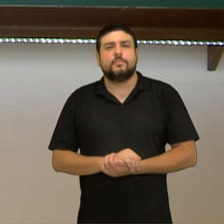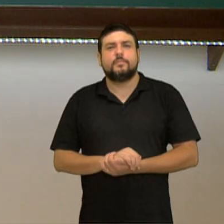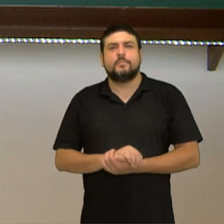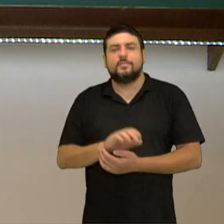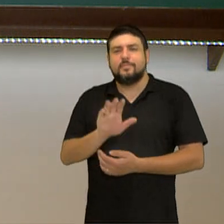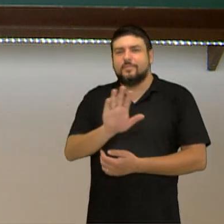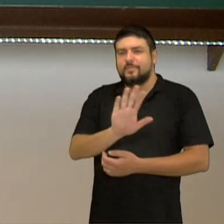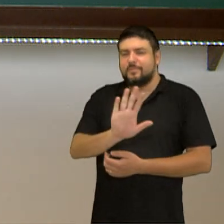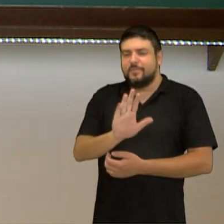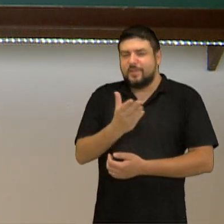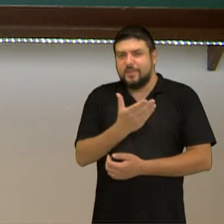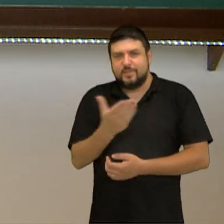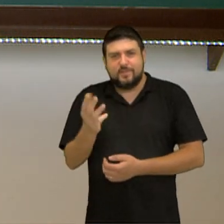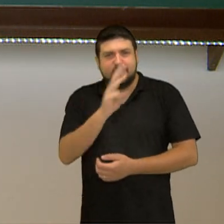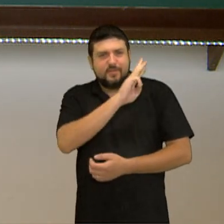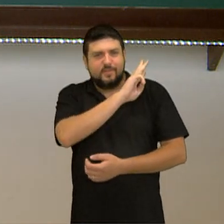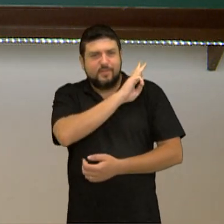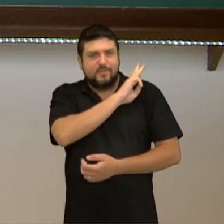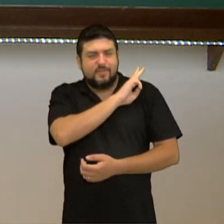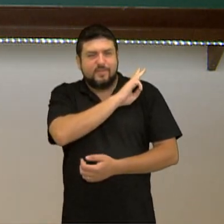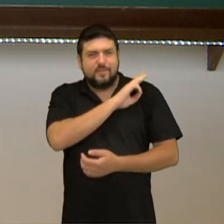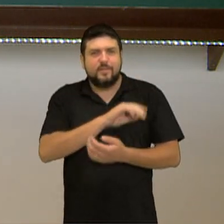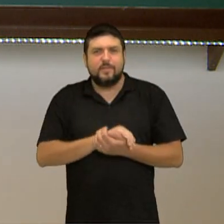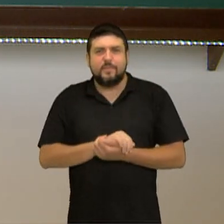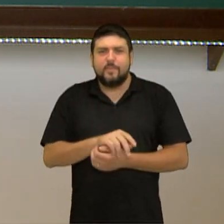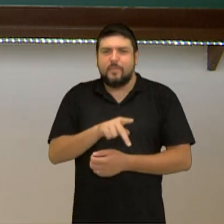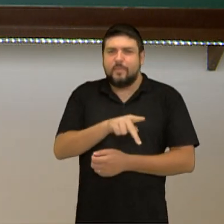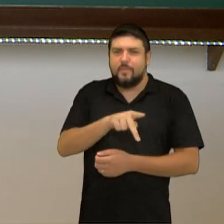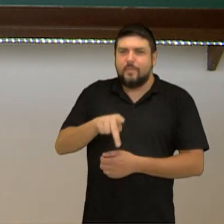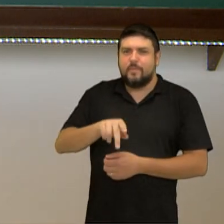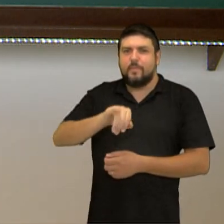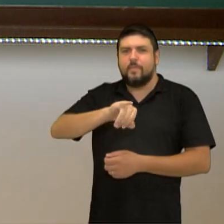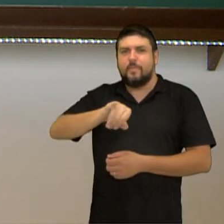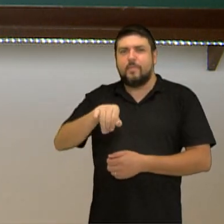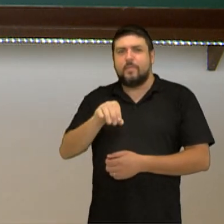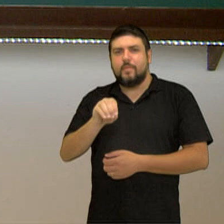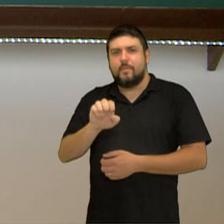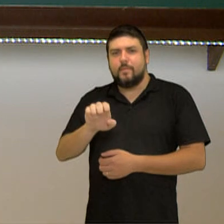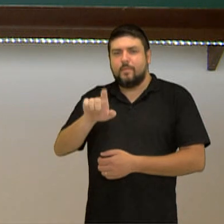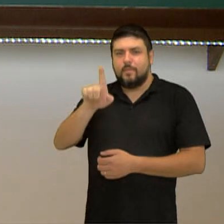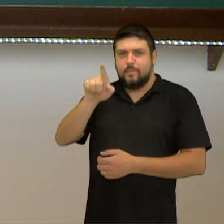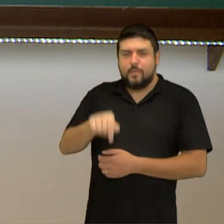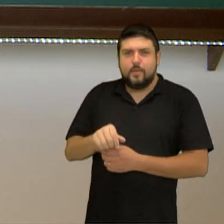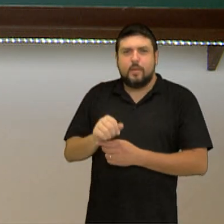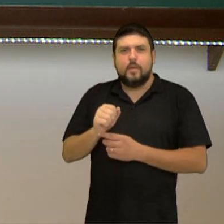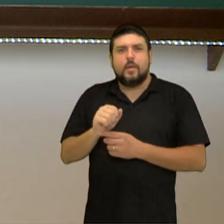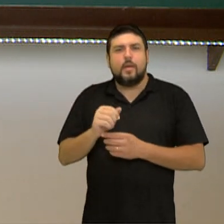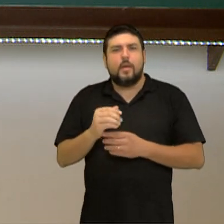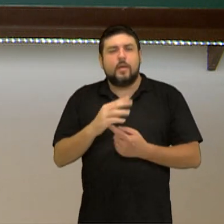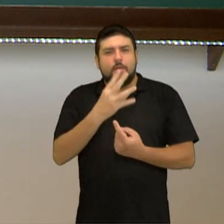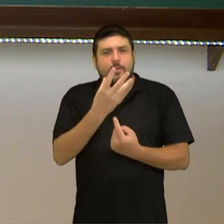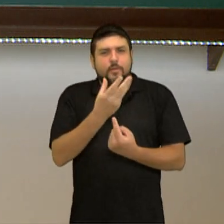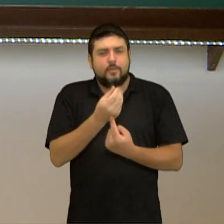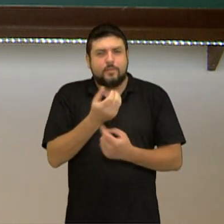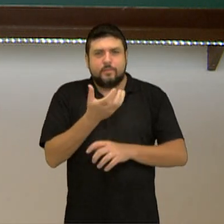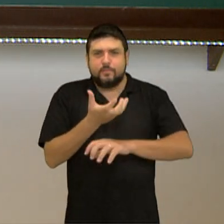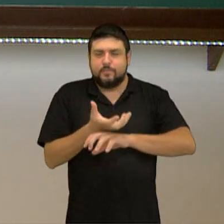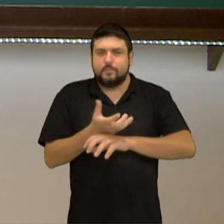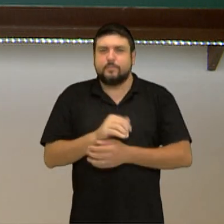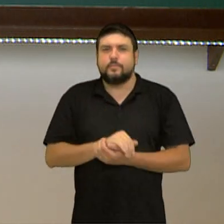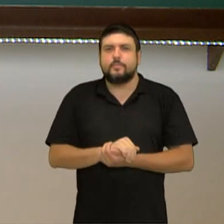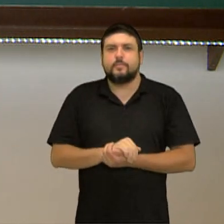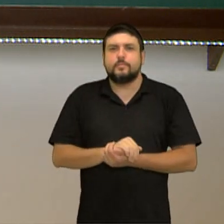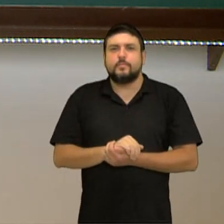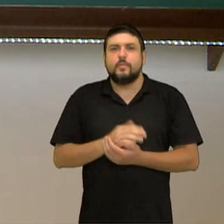Olá, estudantes da terceira série do ensino médio. Estou aqui, o professor José Carlos Queller, da disciplina de arte. E a aula de hoje a gente vai falar